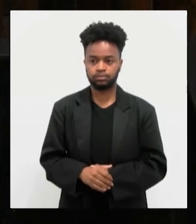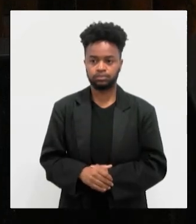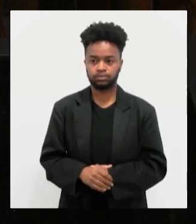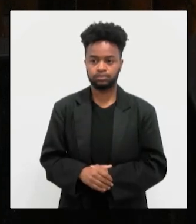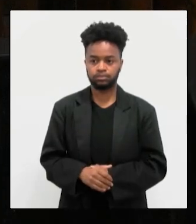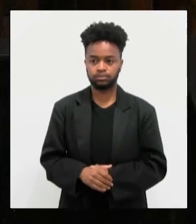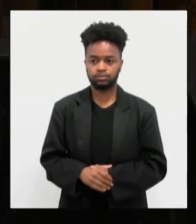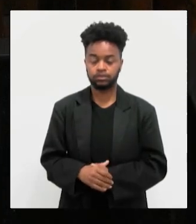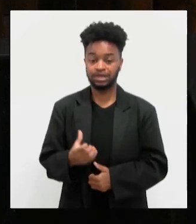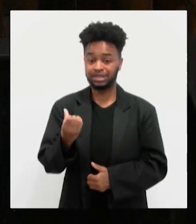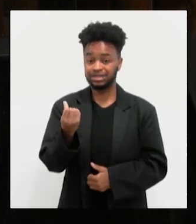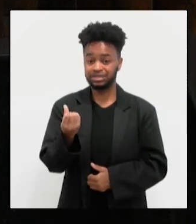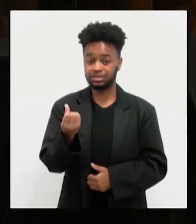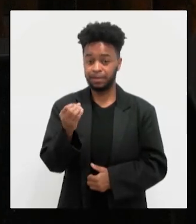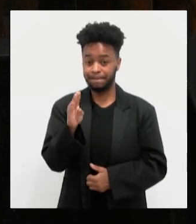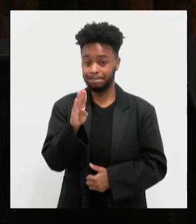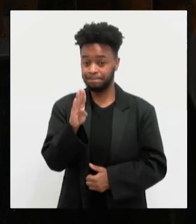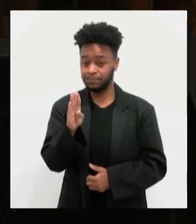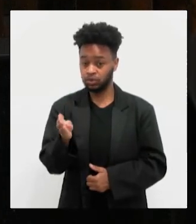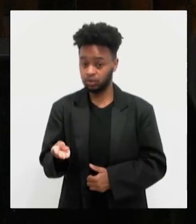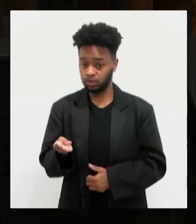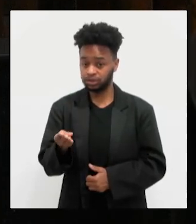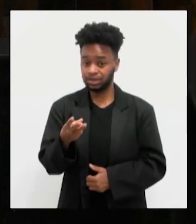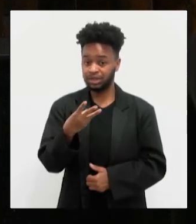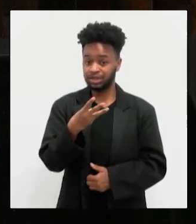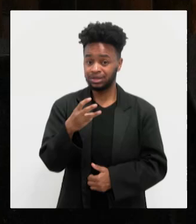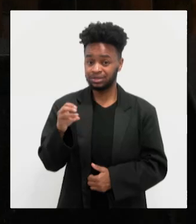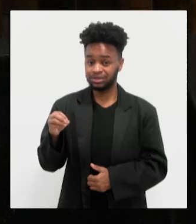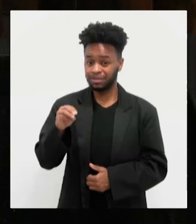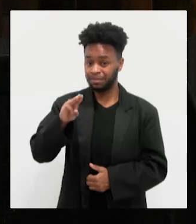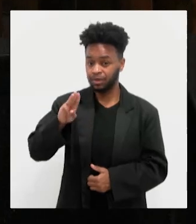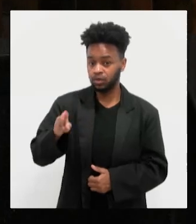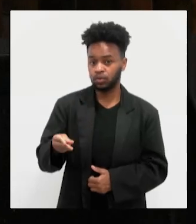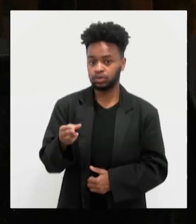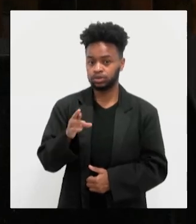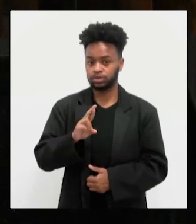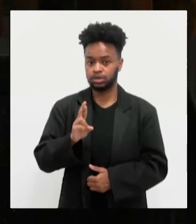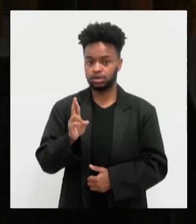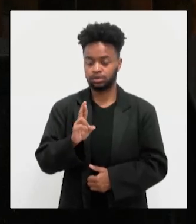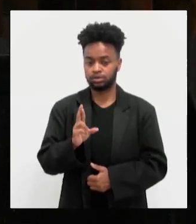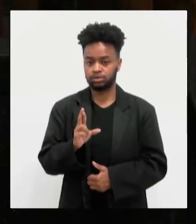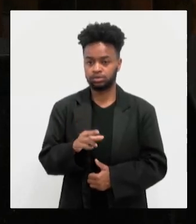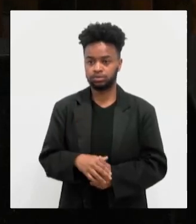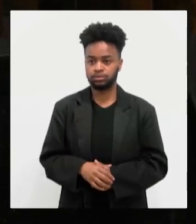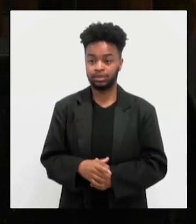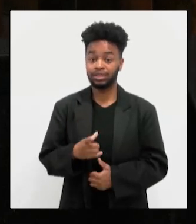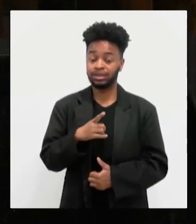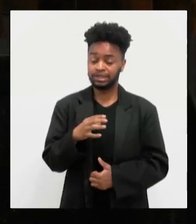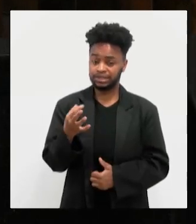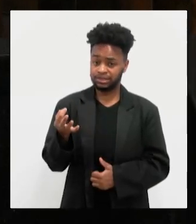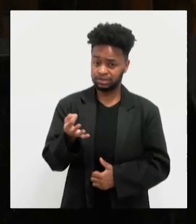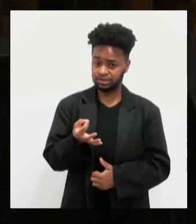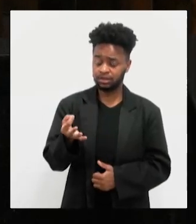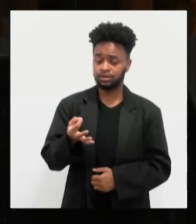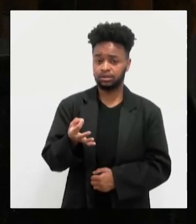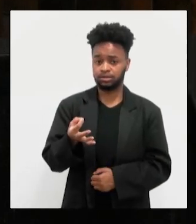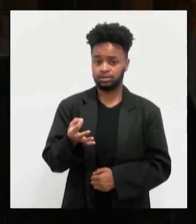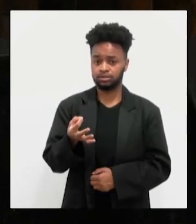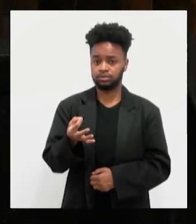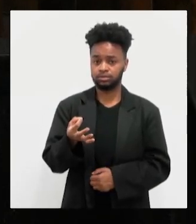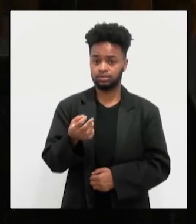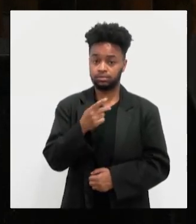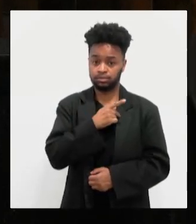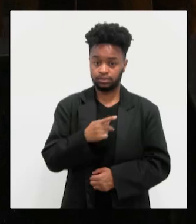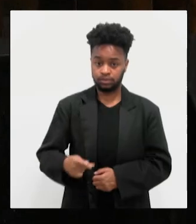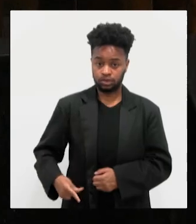6 bilhões e 300 milhões de reais, que eu tenho certeza o